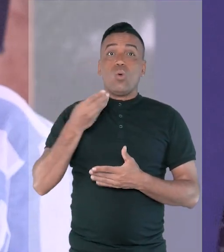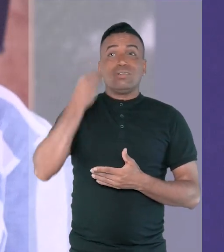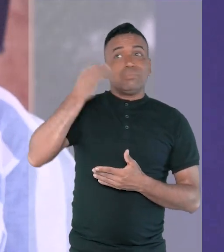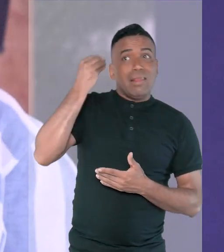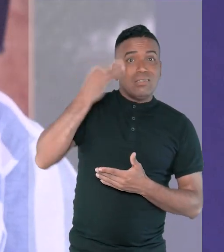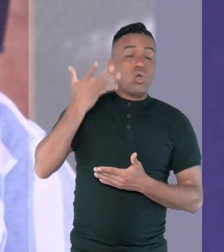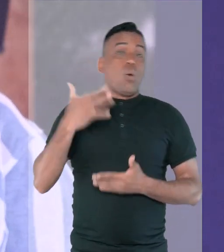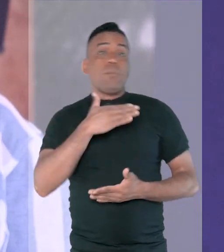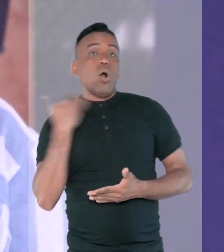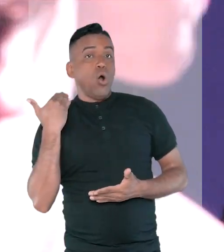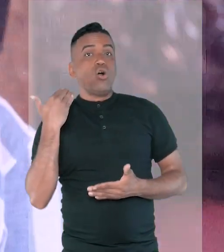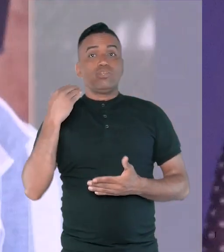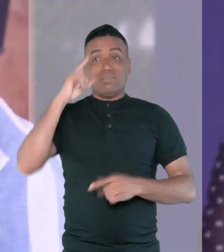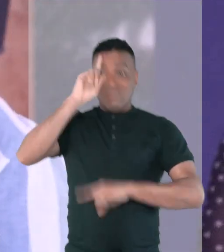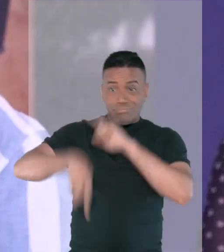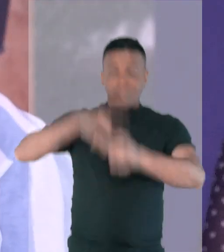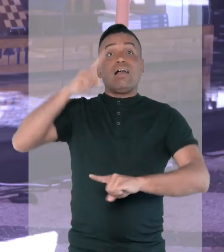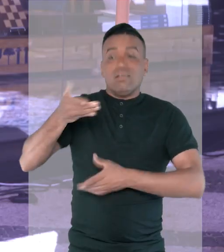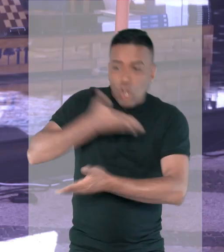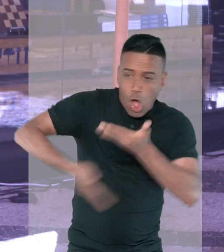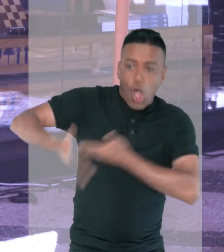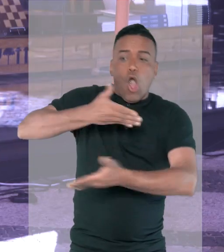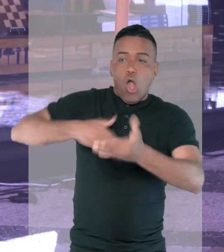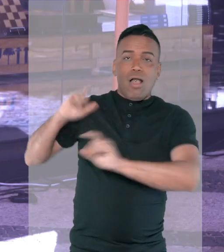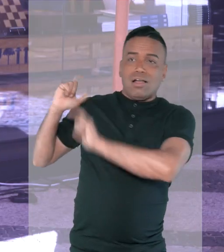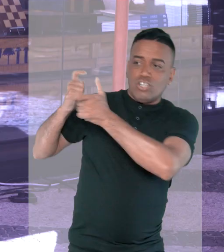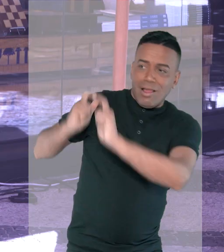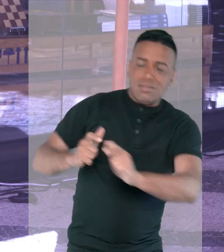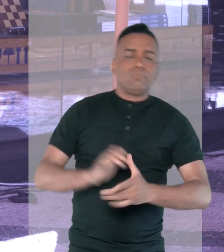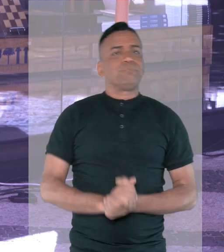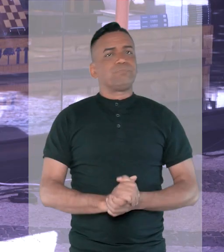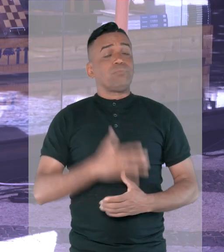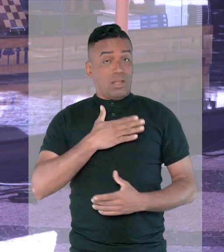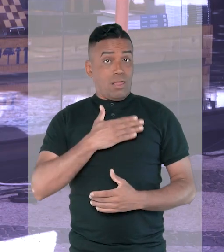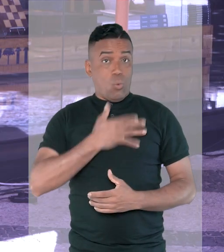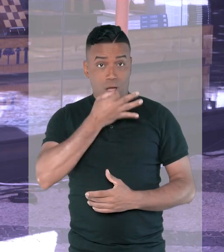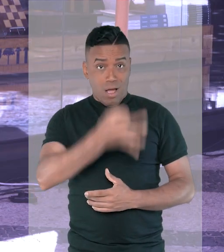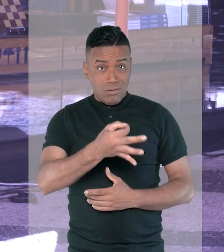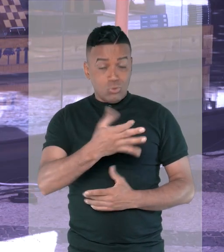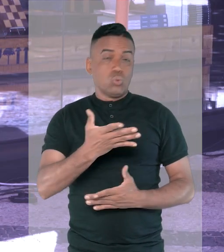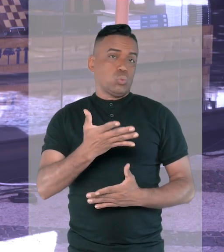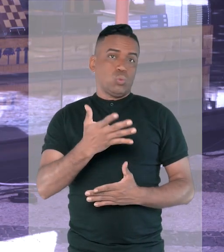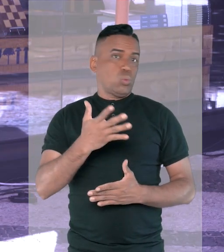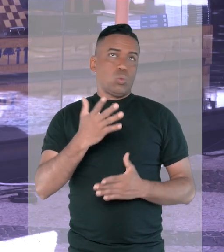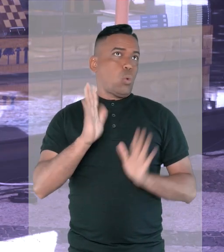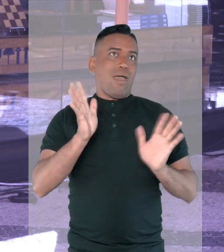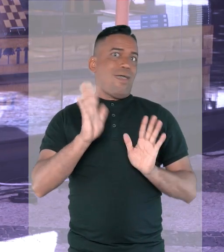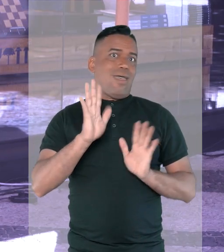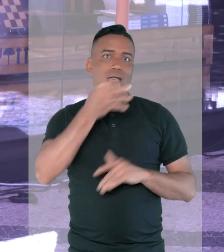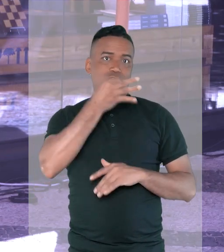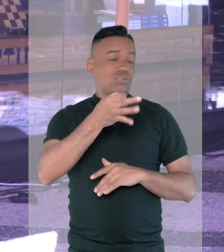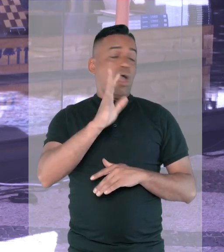ente específico, mas que ele transcende entre gerações, né? Eu acho, e